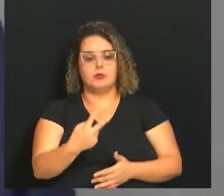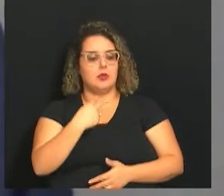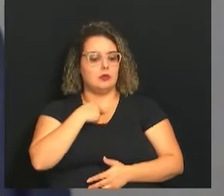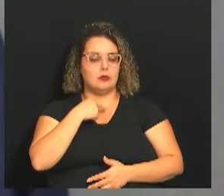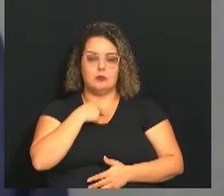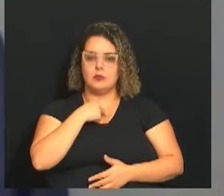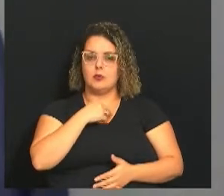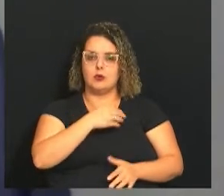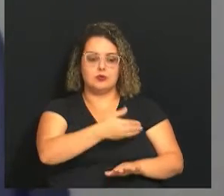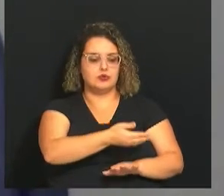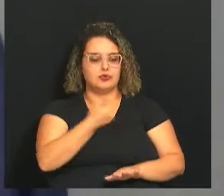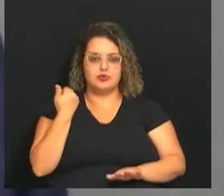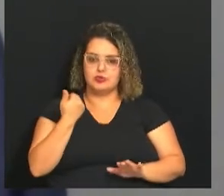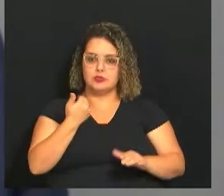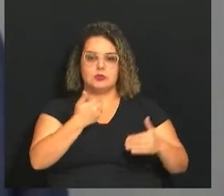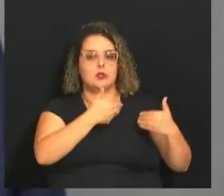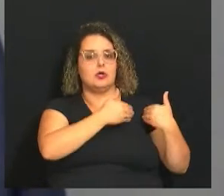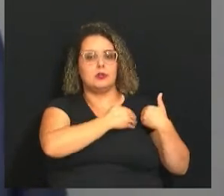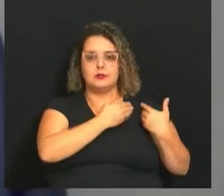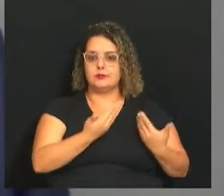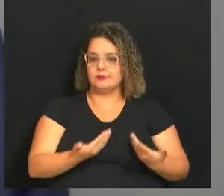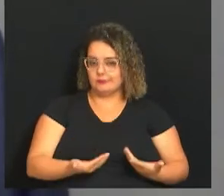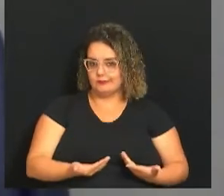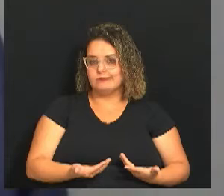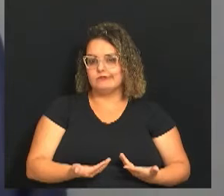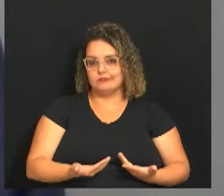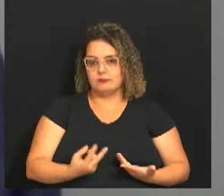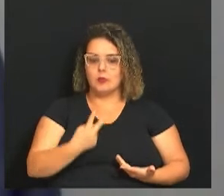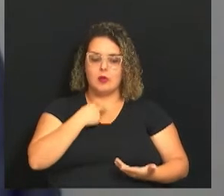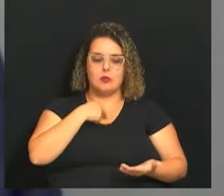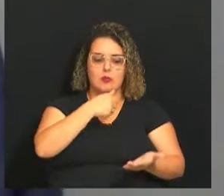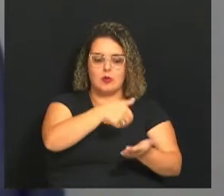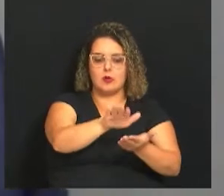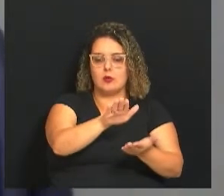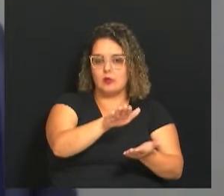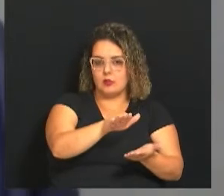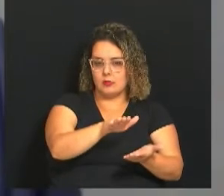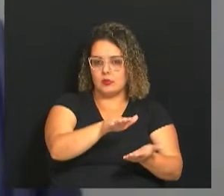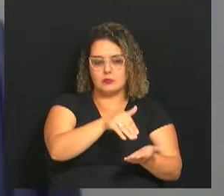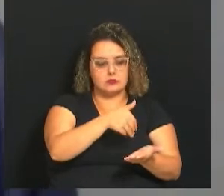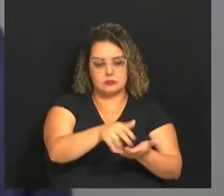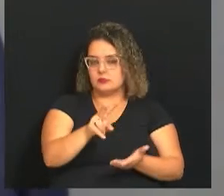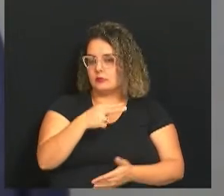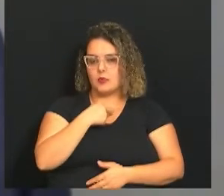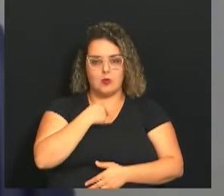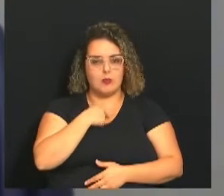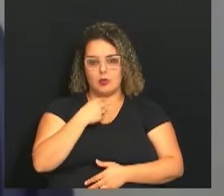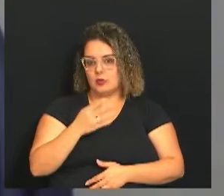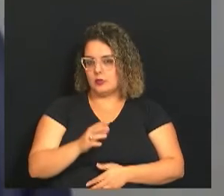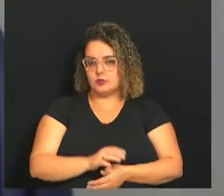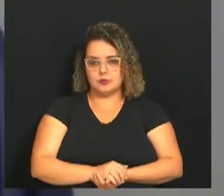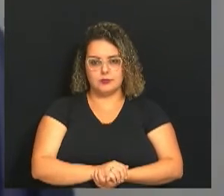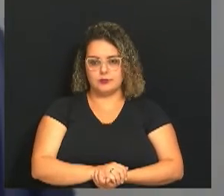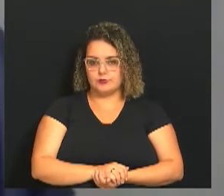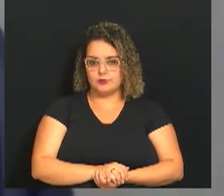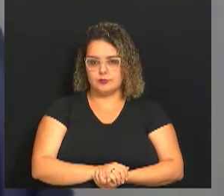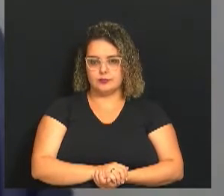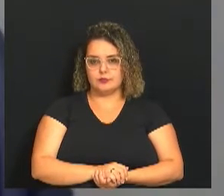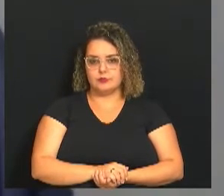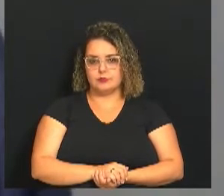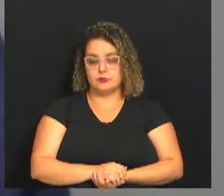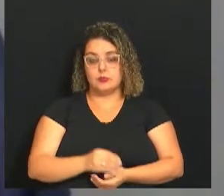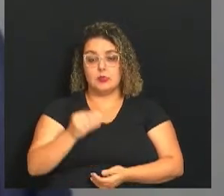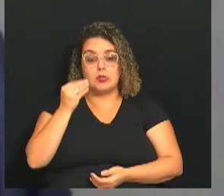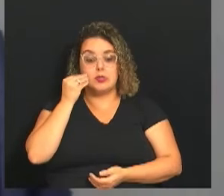não permite mais a pura e simples demissão dessa pessoa. Esse início de tentativa de tratamento